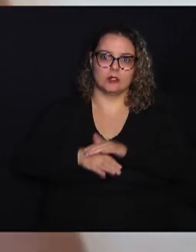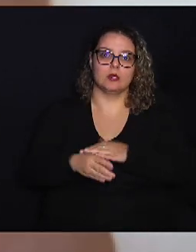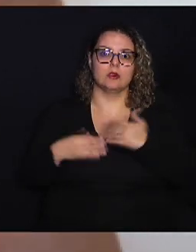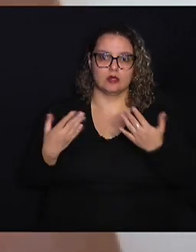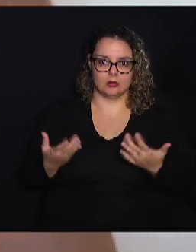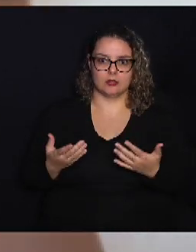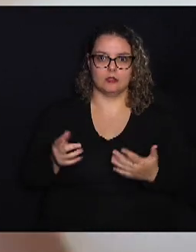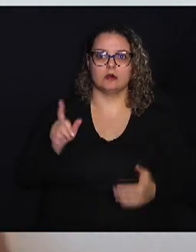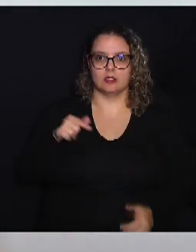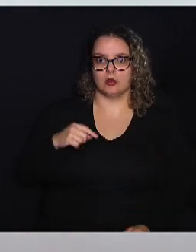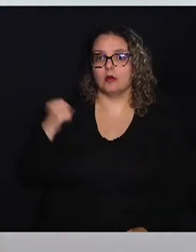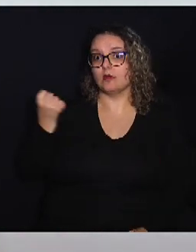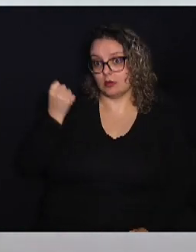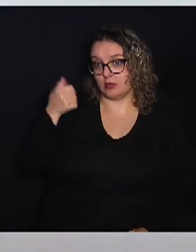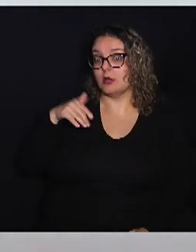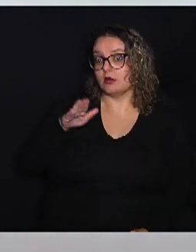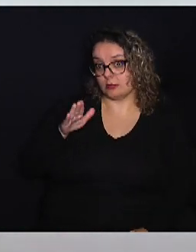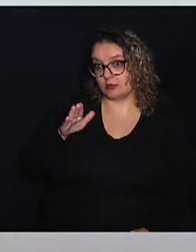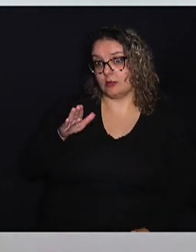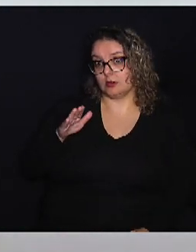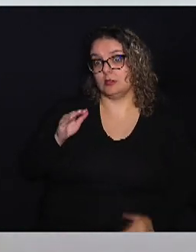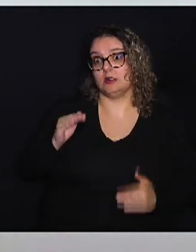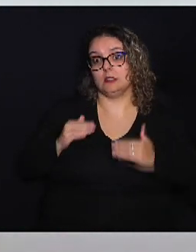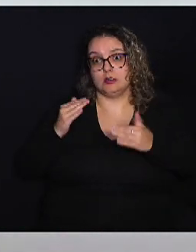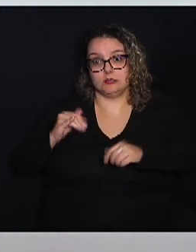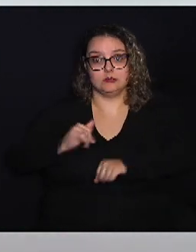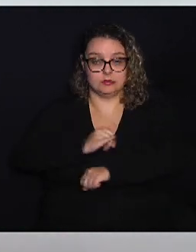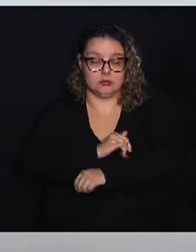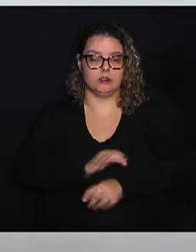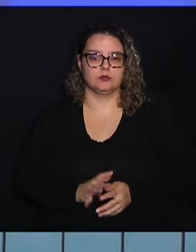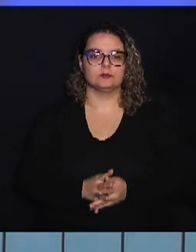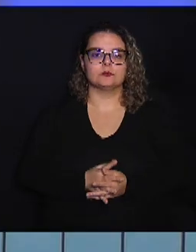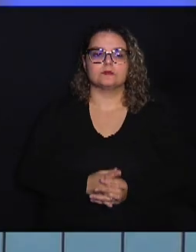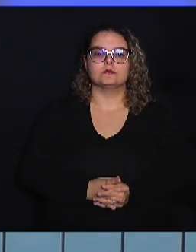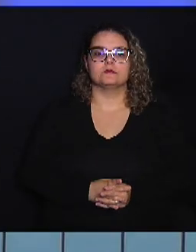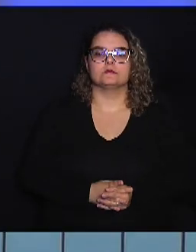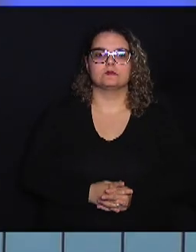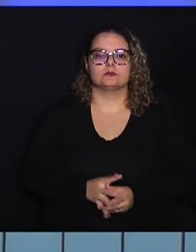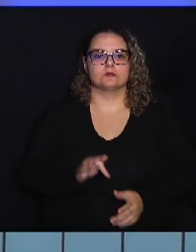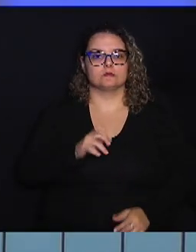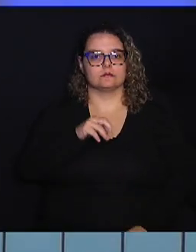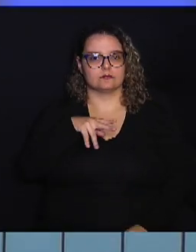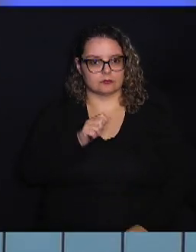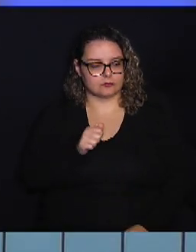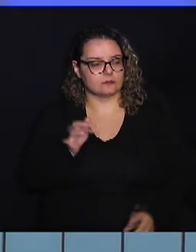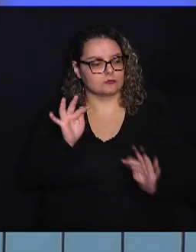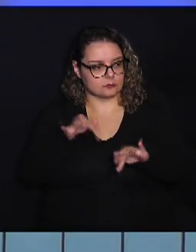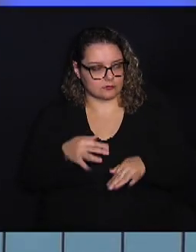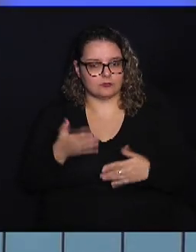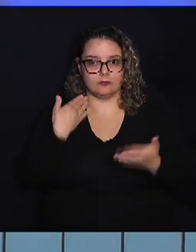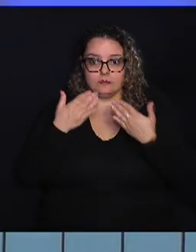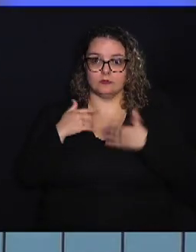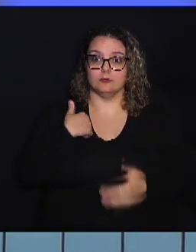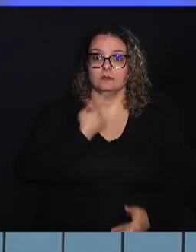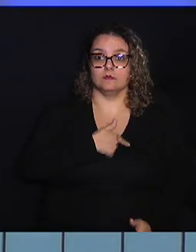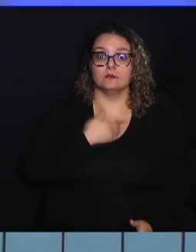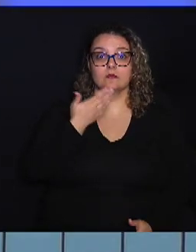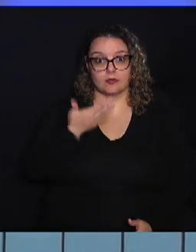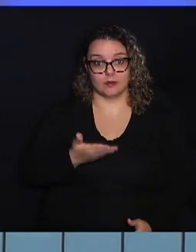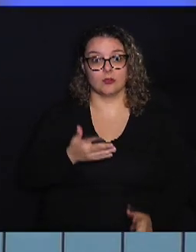é um agravante, né, estar acima do peso. Fernanda, para a gente encerrar aqui o nosso bate-papo, né, você